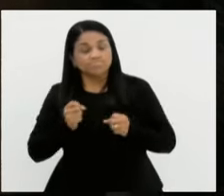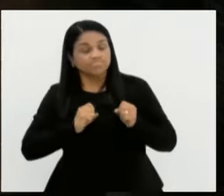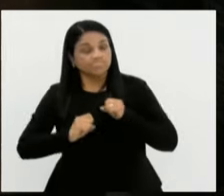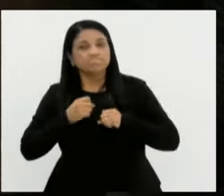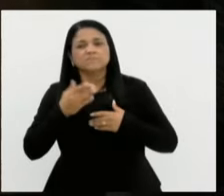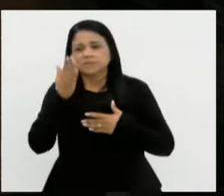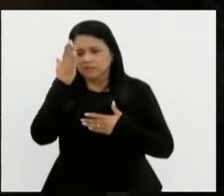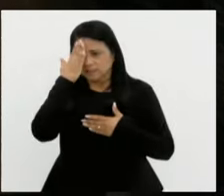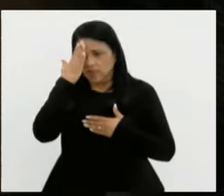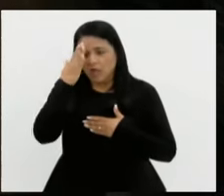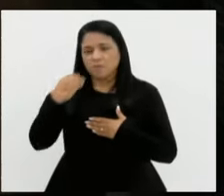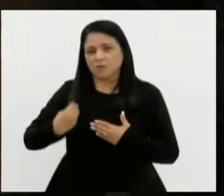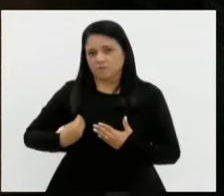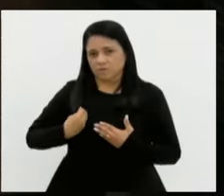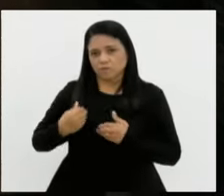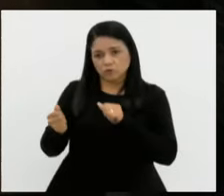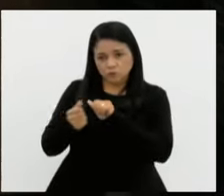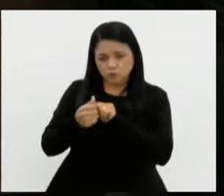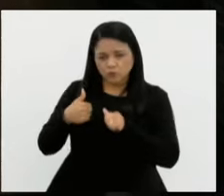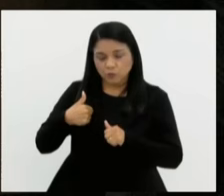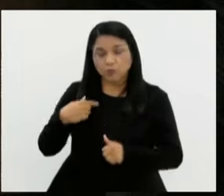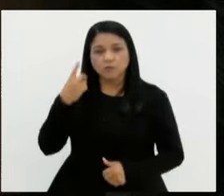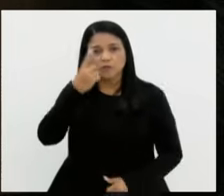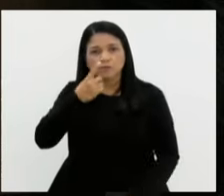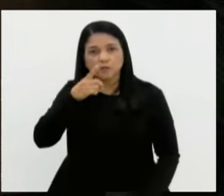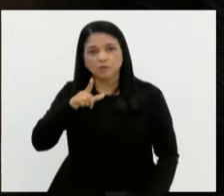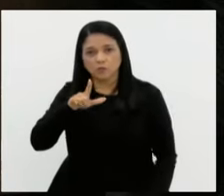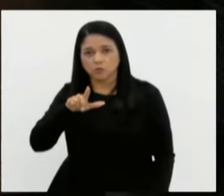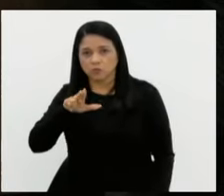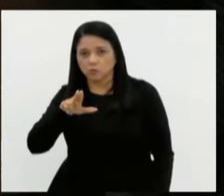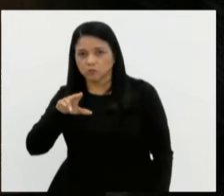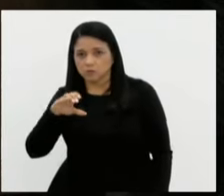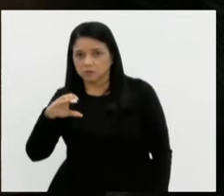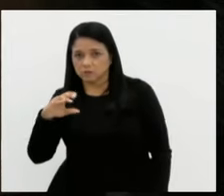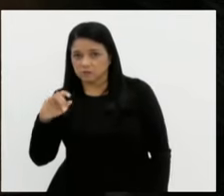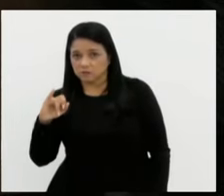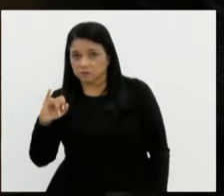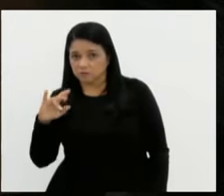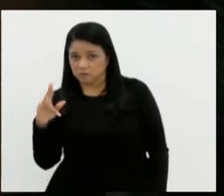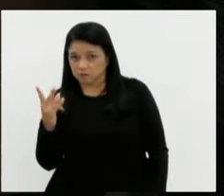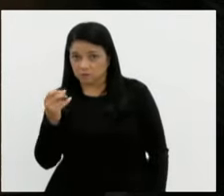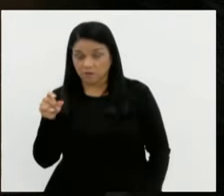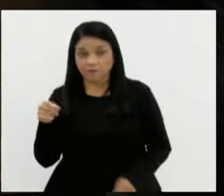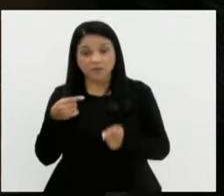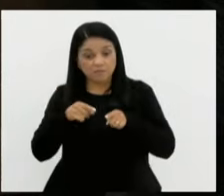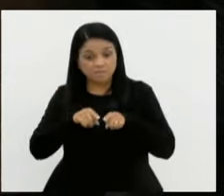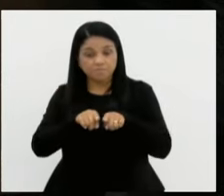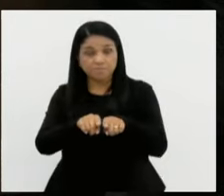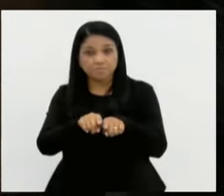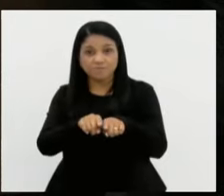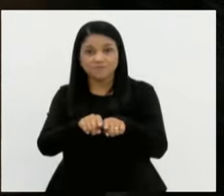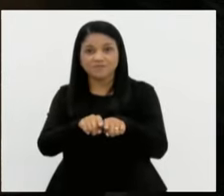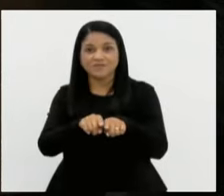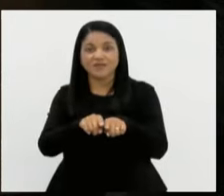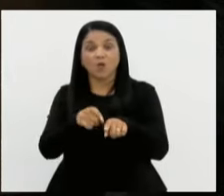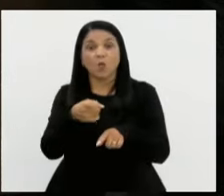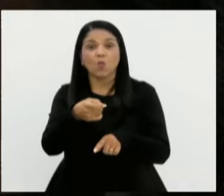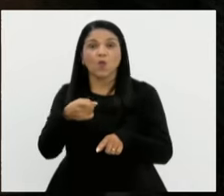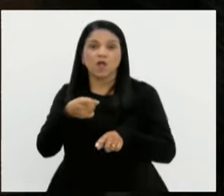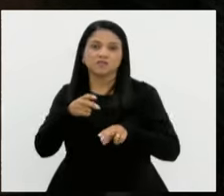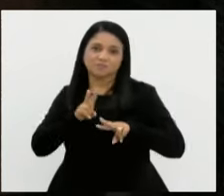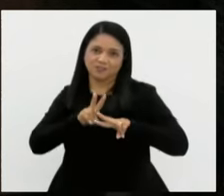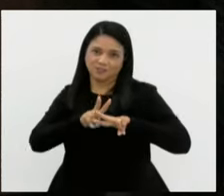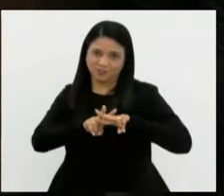sabe disso, porque a deputada Lucinha, ela é aliada do ex-presidiário. A